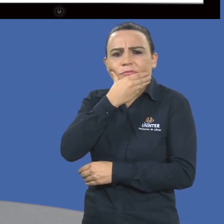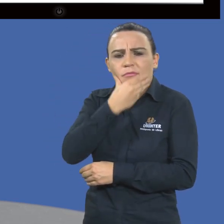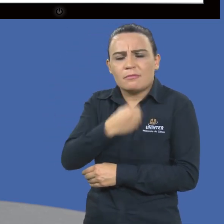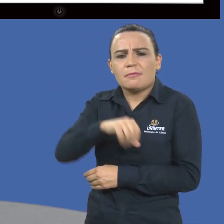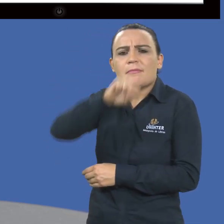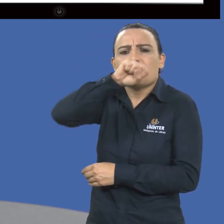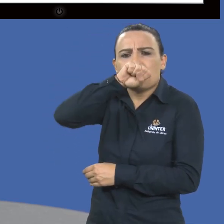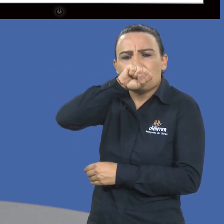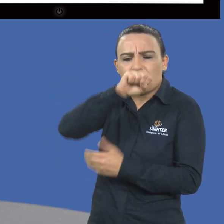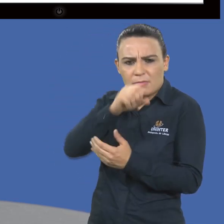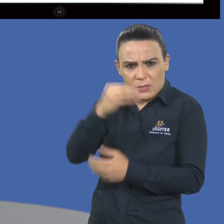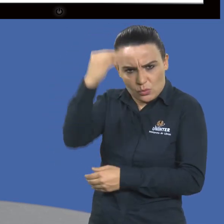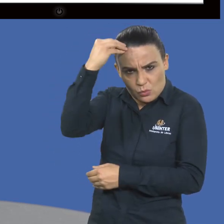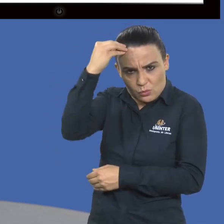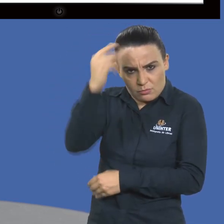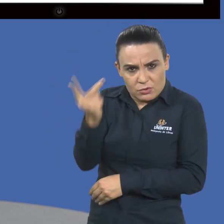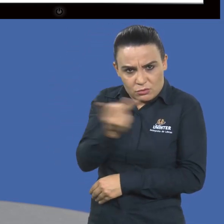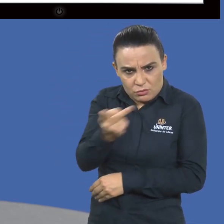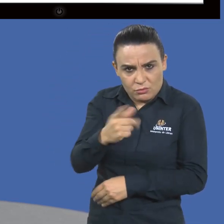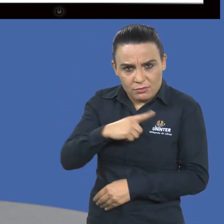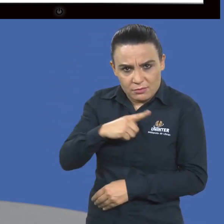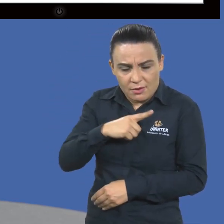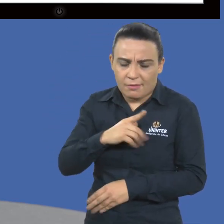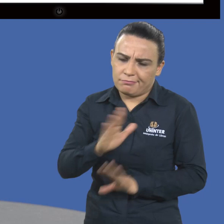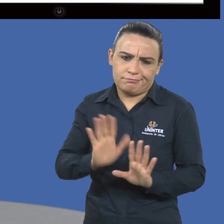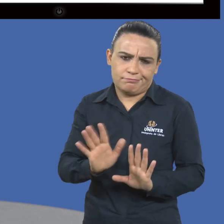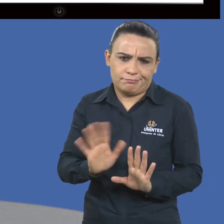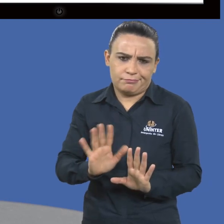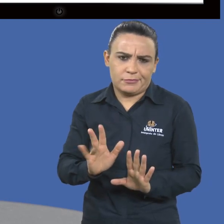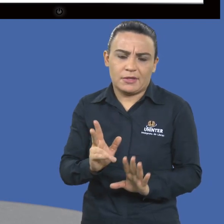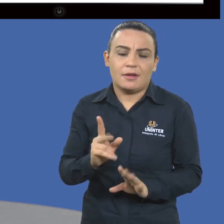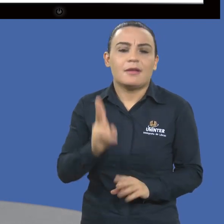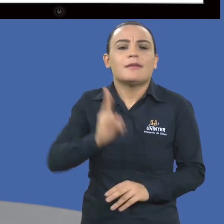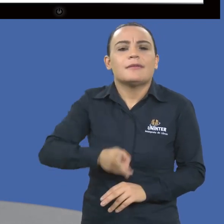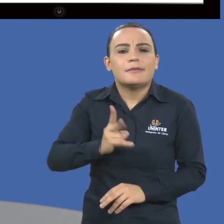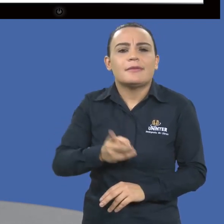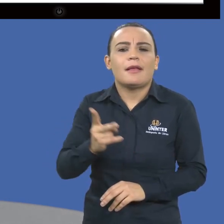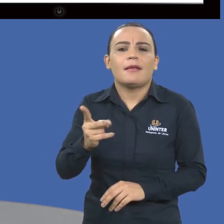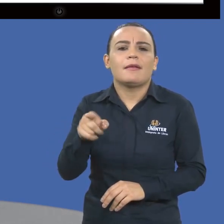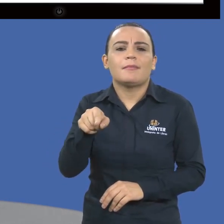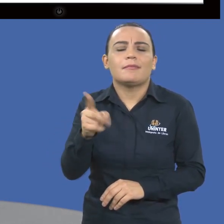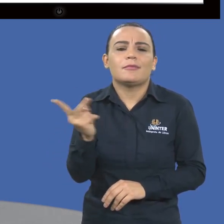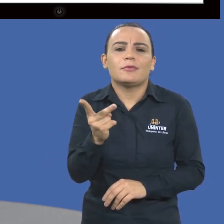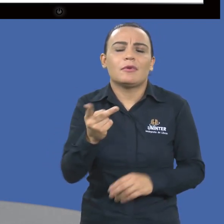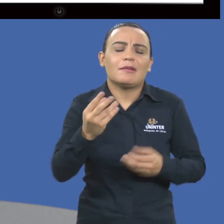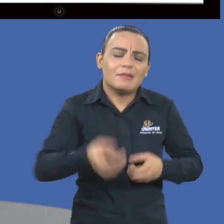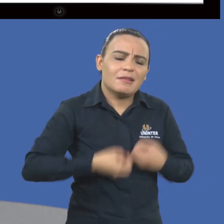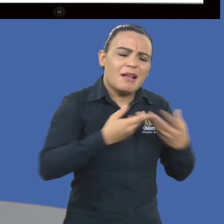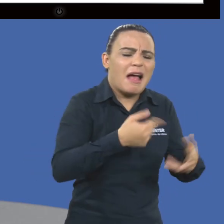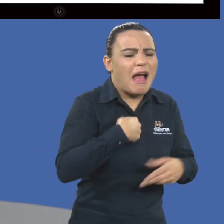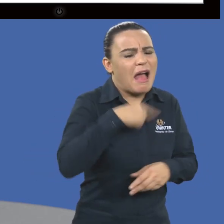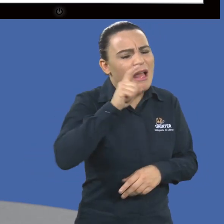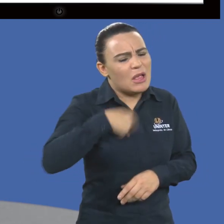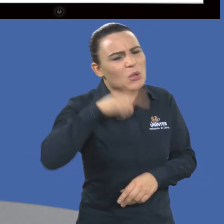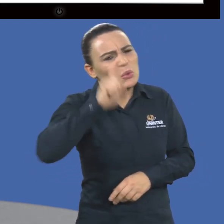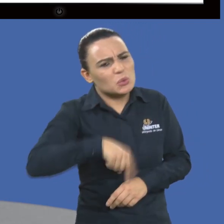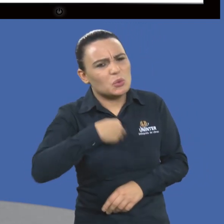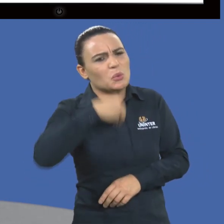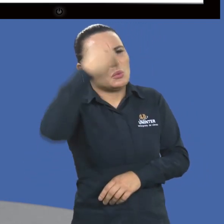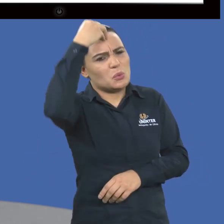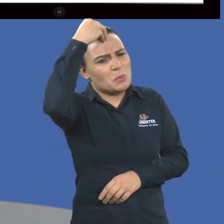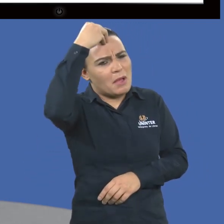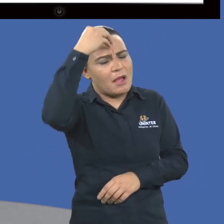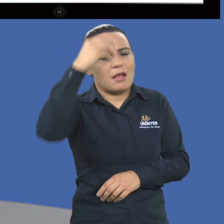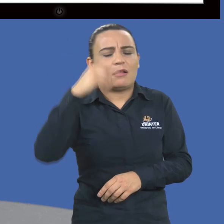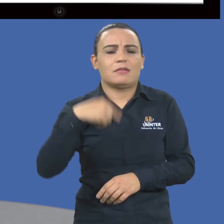né? Mas eles acham sempre que tem algum culpado. Em geral, a mãe acha